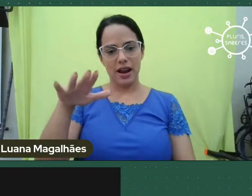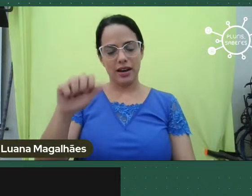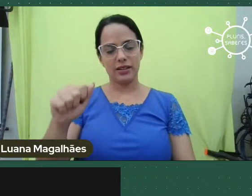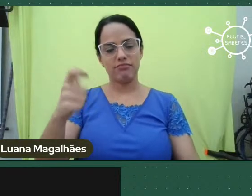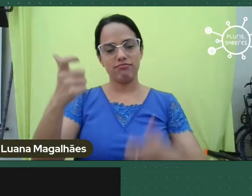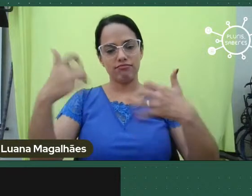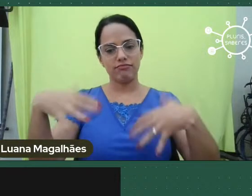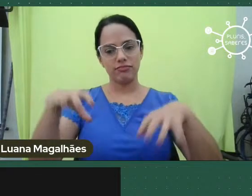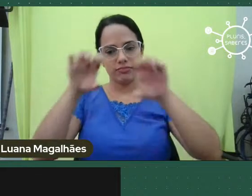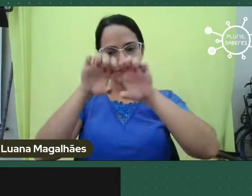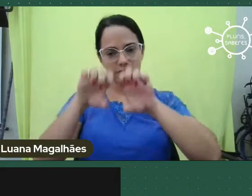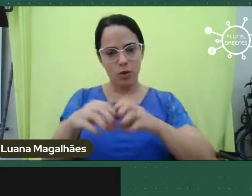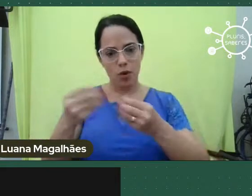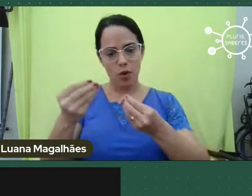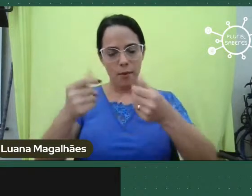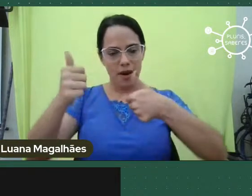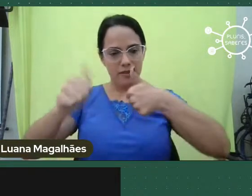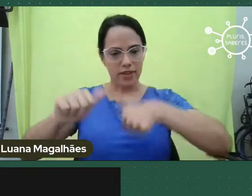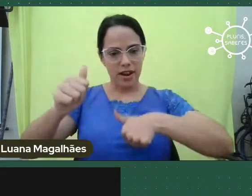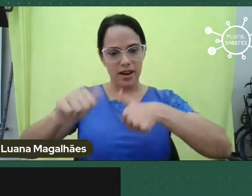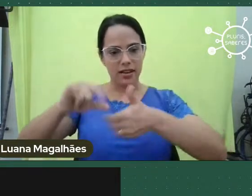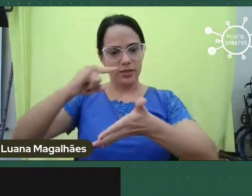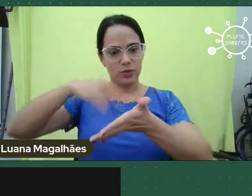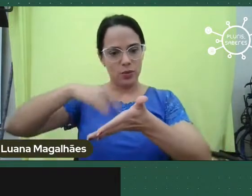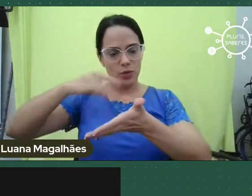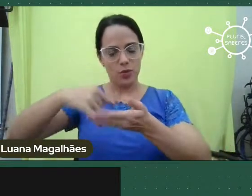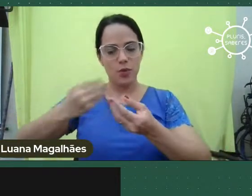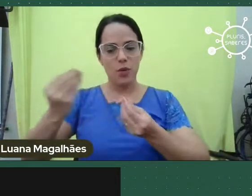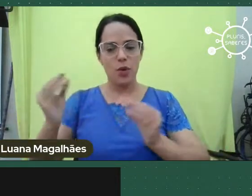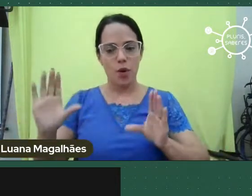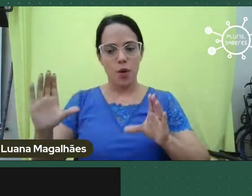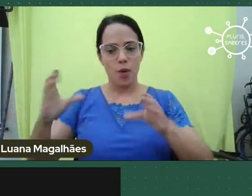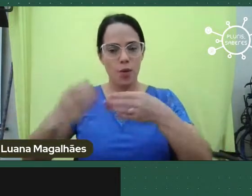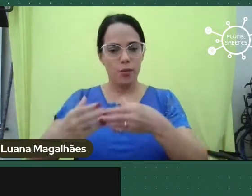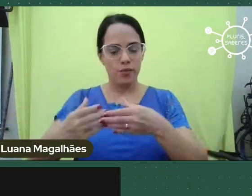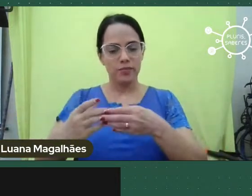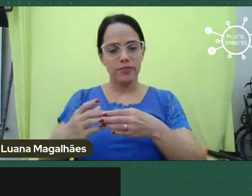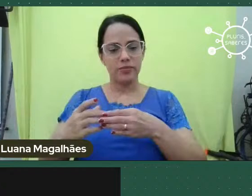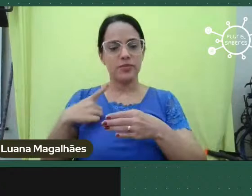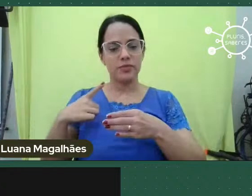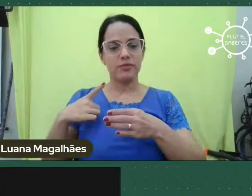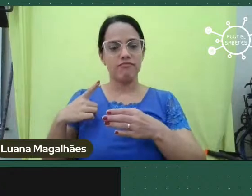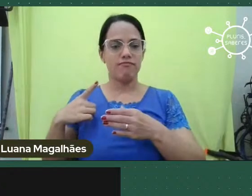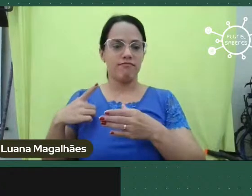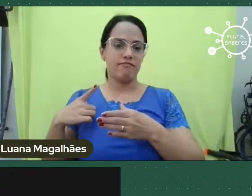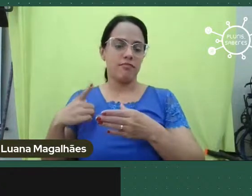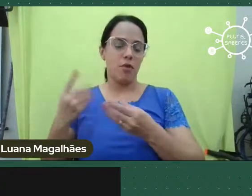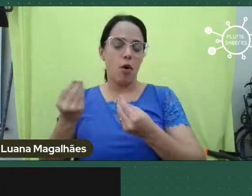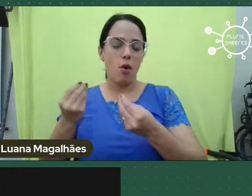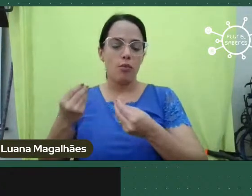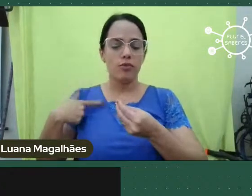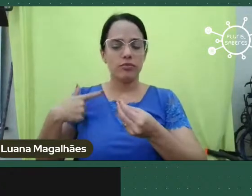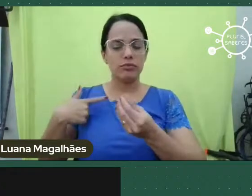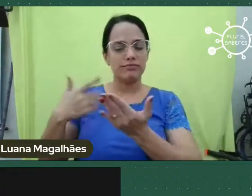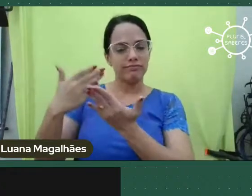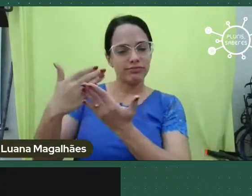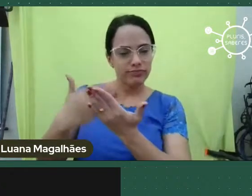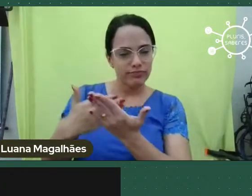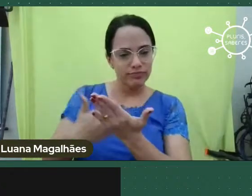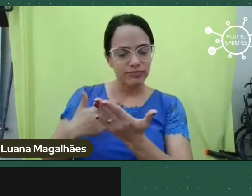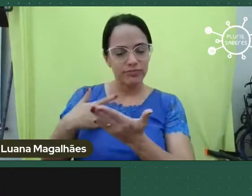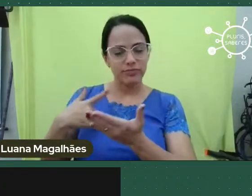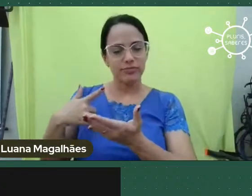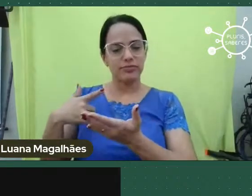de Avaliação de Documentos e Comissão de Revisão de Prontuários em Hospitais. Professora Rosaline